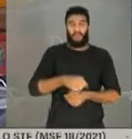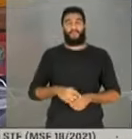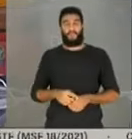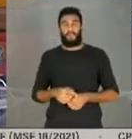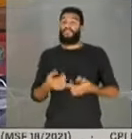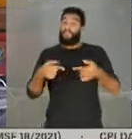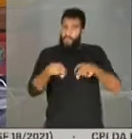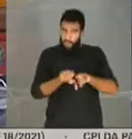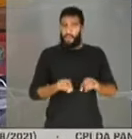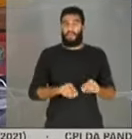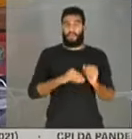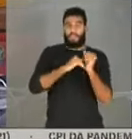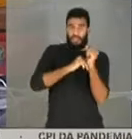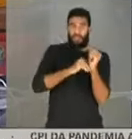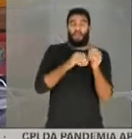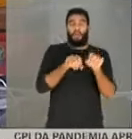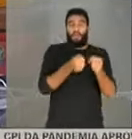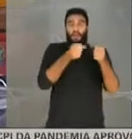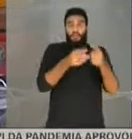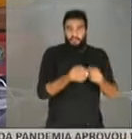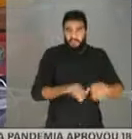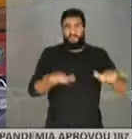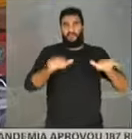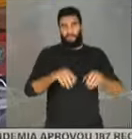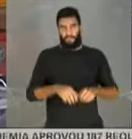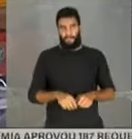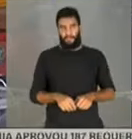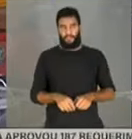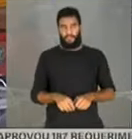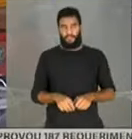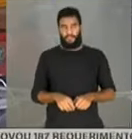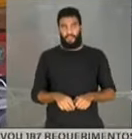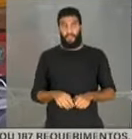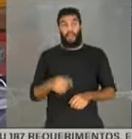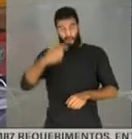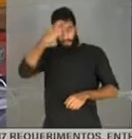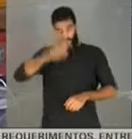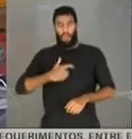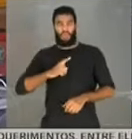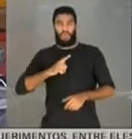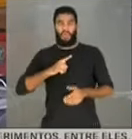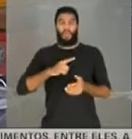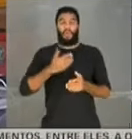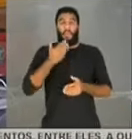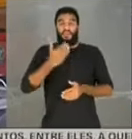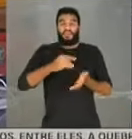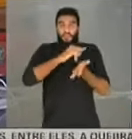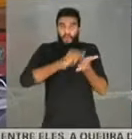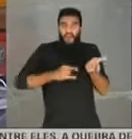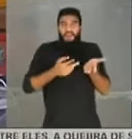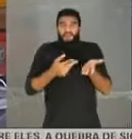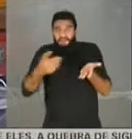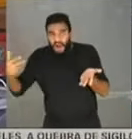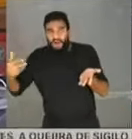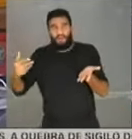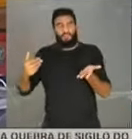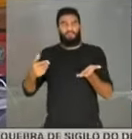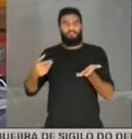quebras de sigilo. Eu tenho uma série de requerimentos que nunca foram